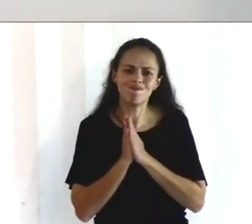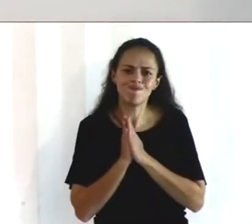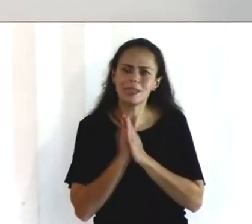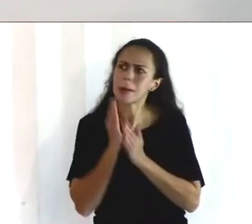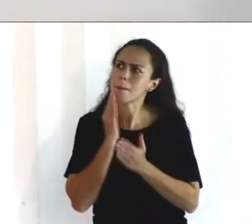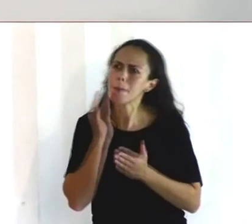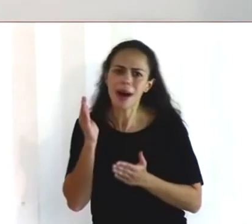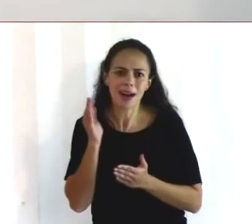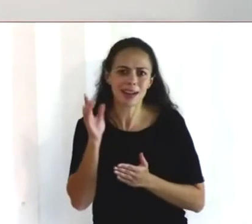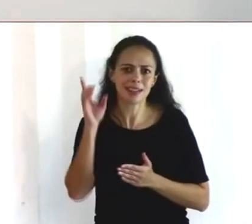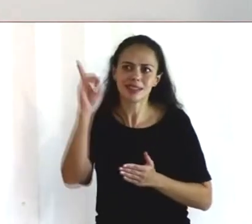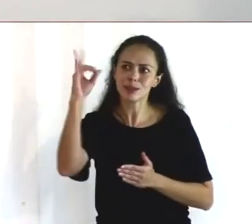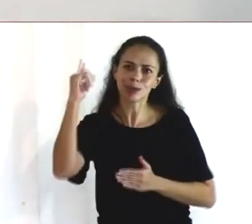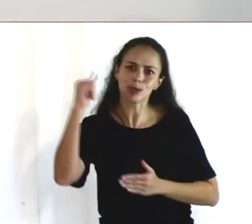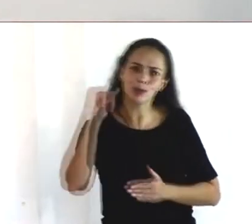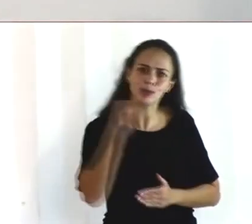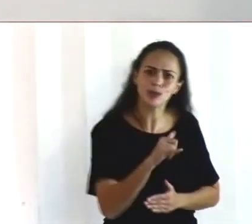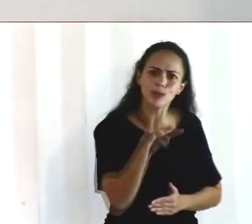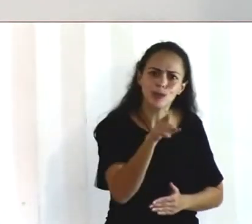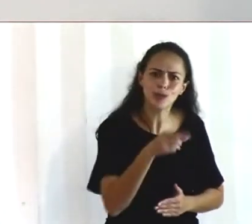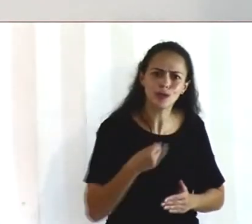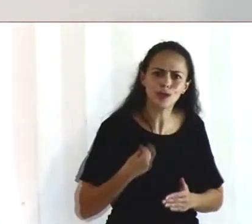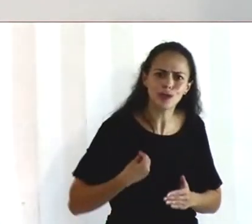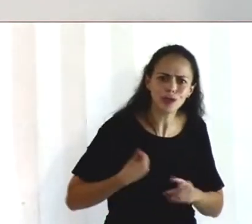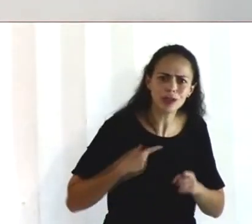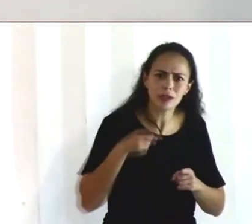Mas isso não é só para as crianças.